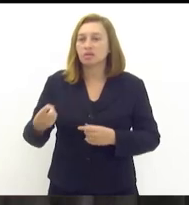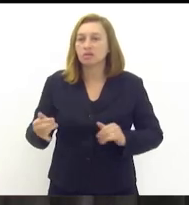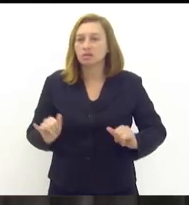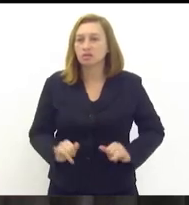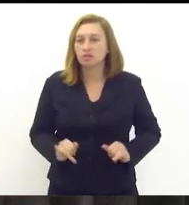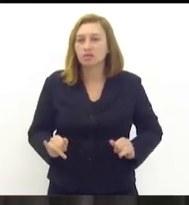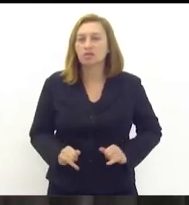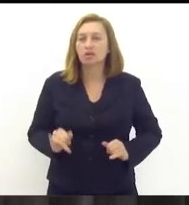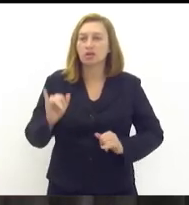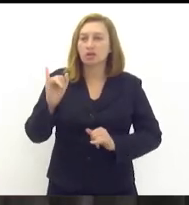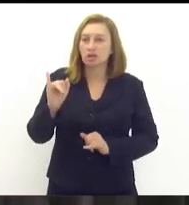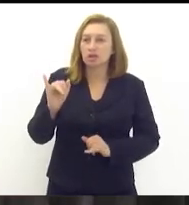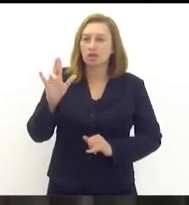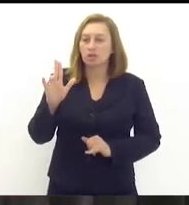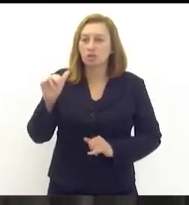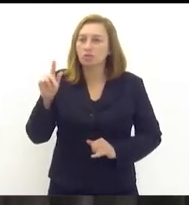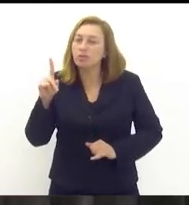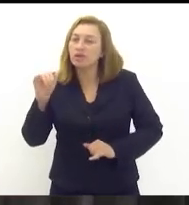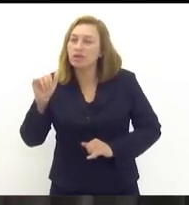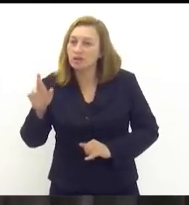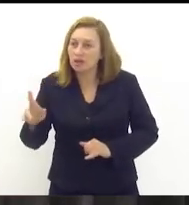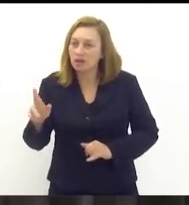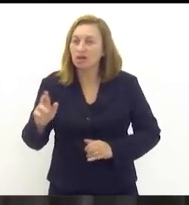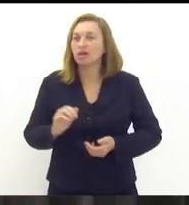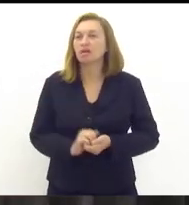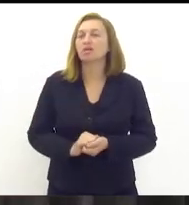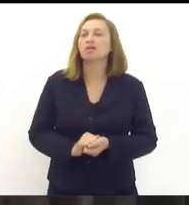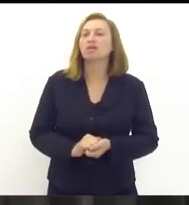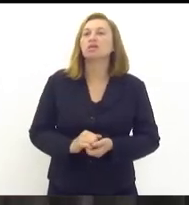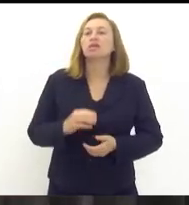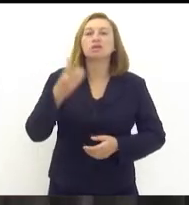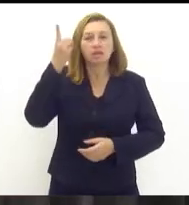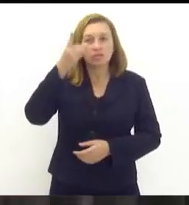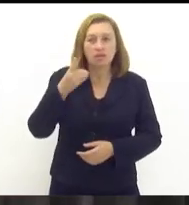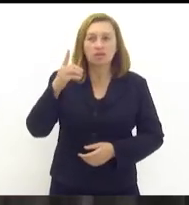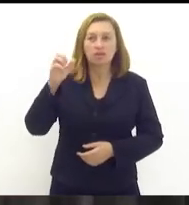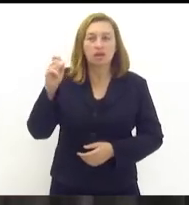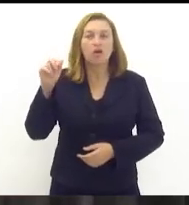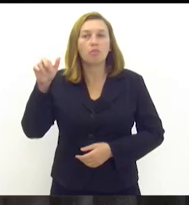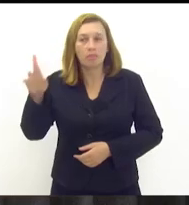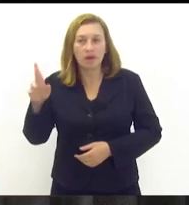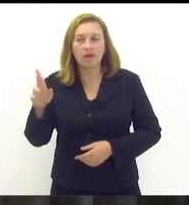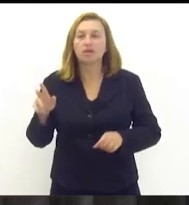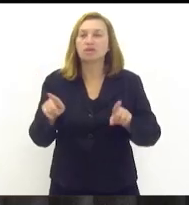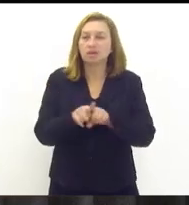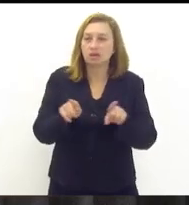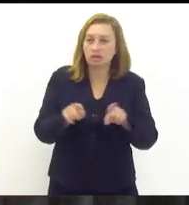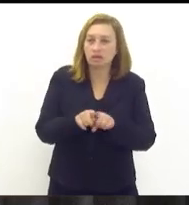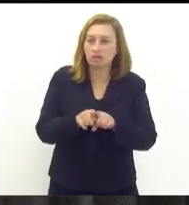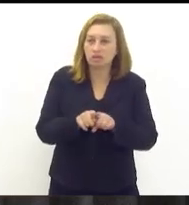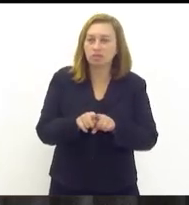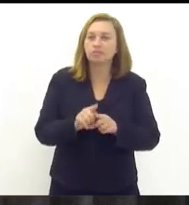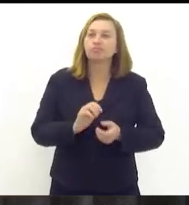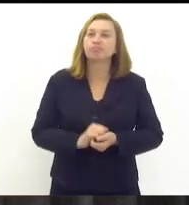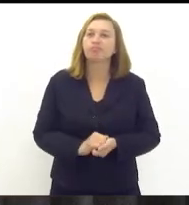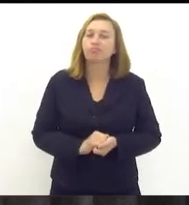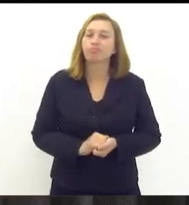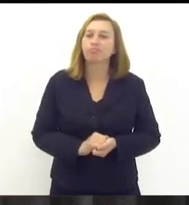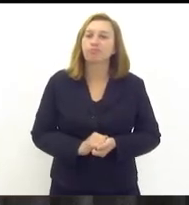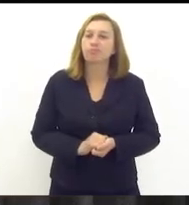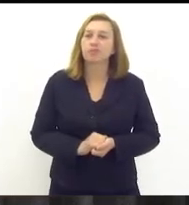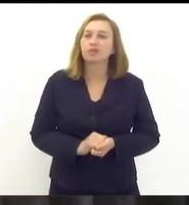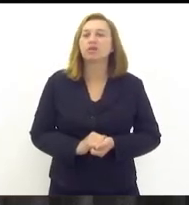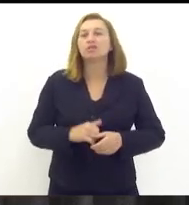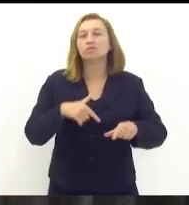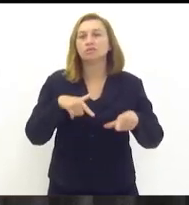em nomear então tanta conta pessoal do deputado Glauber Braga como também a conta de ressarcimento que garante